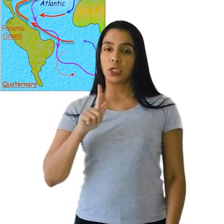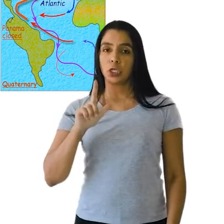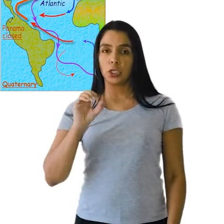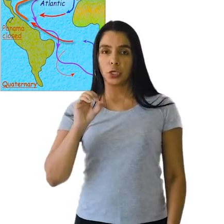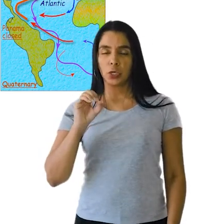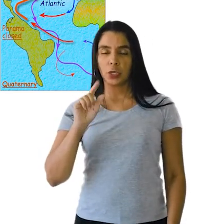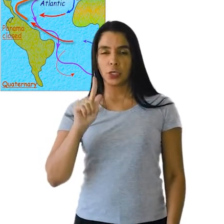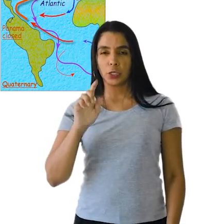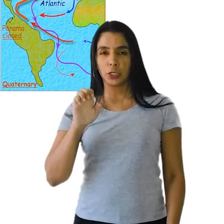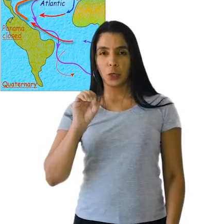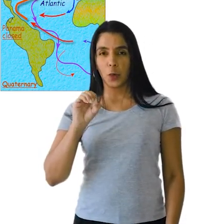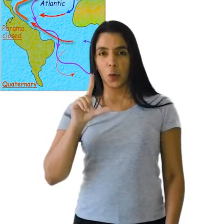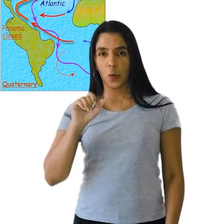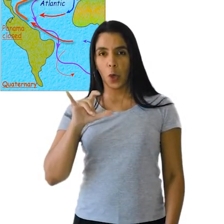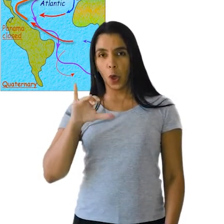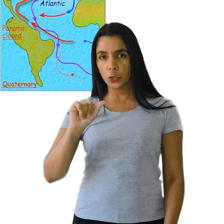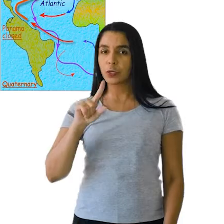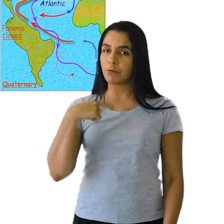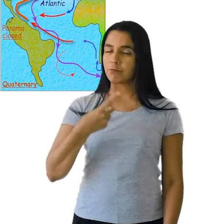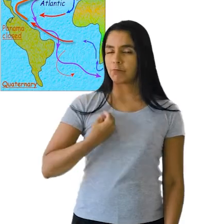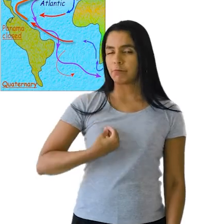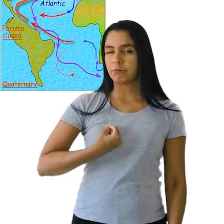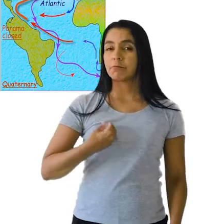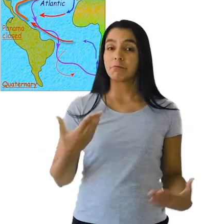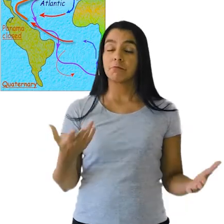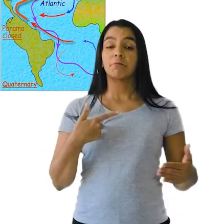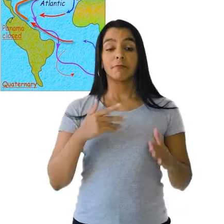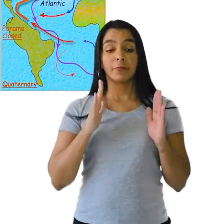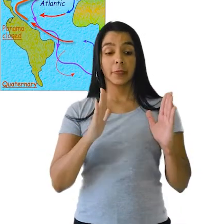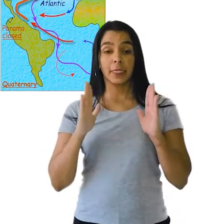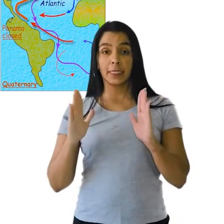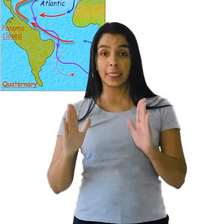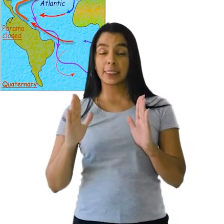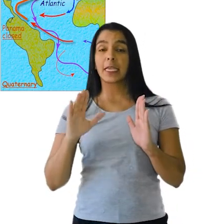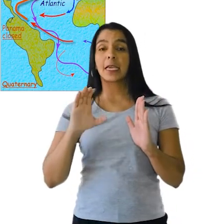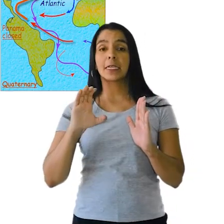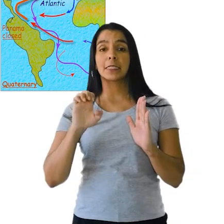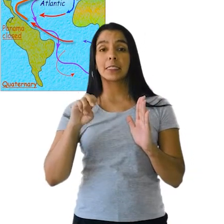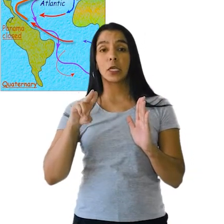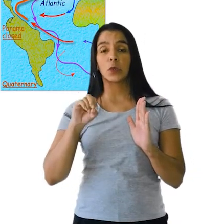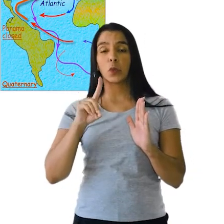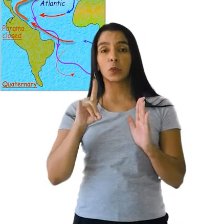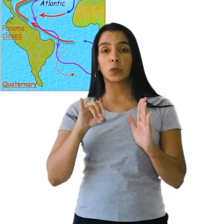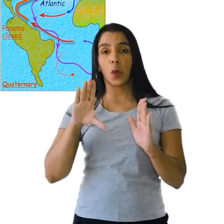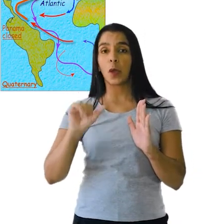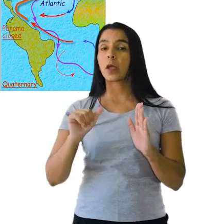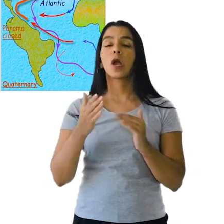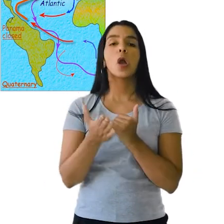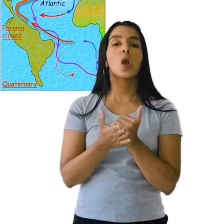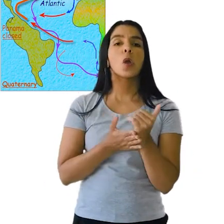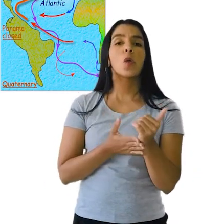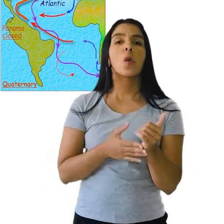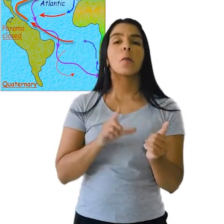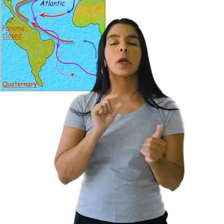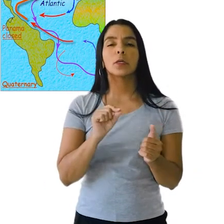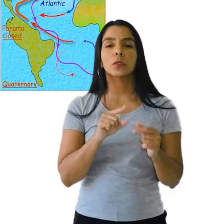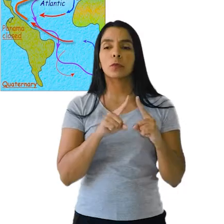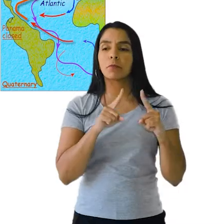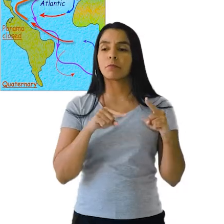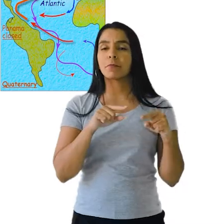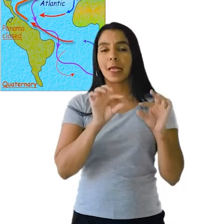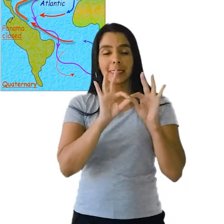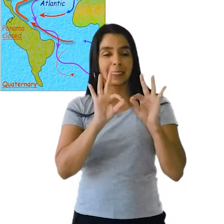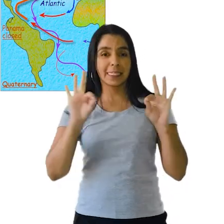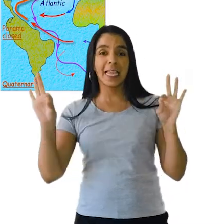que nós vivemos hoje, a era geológica da nossa vida. E nessa era geológica ela se